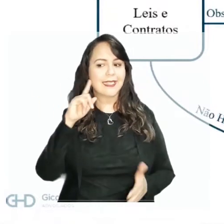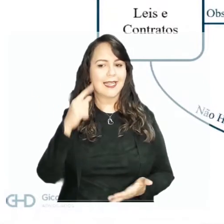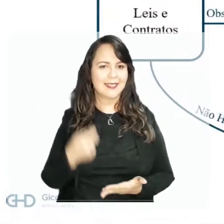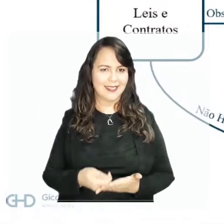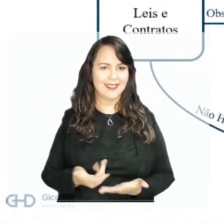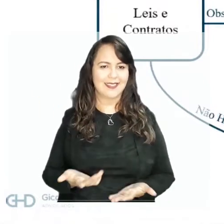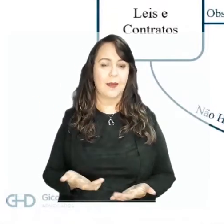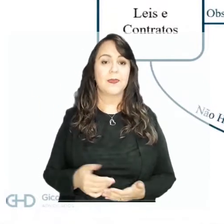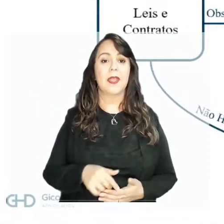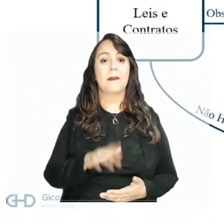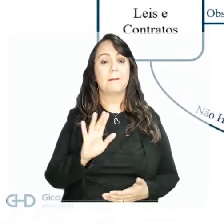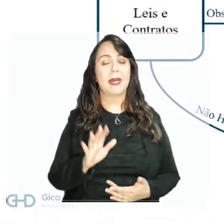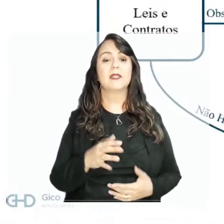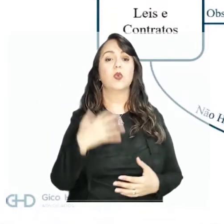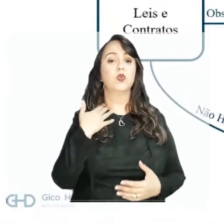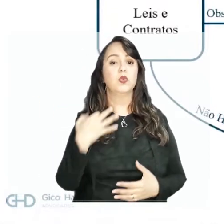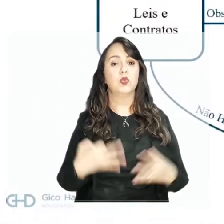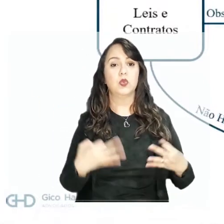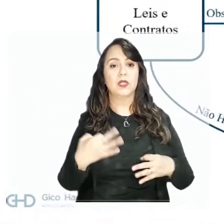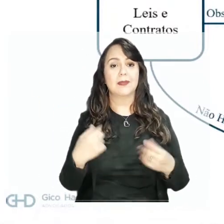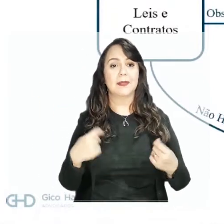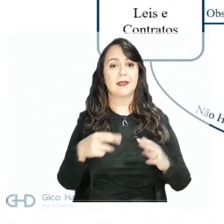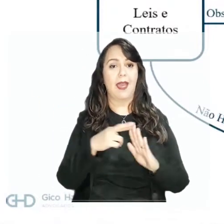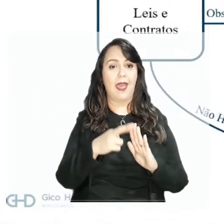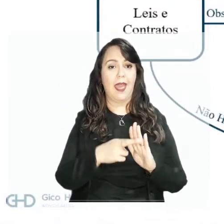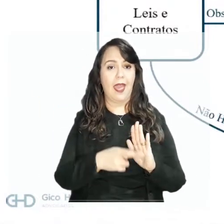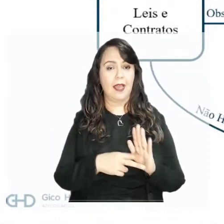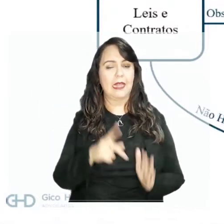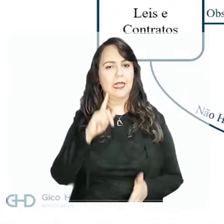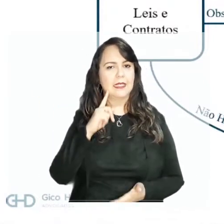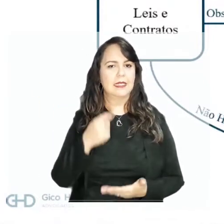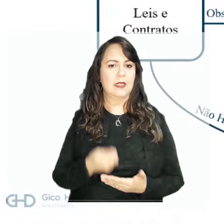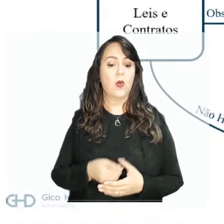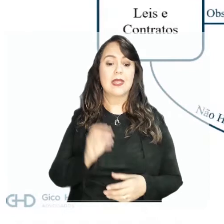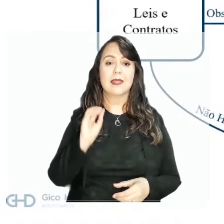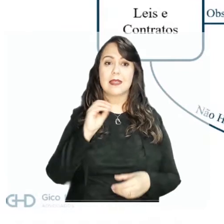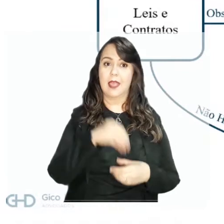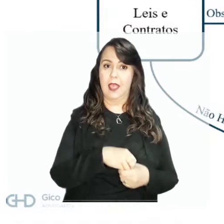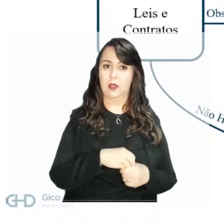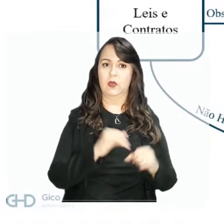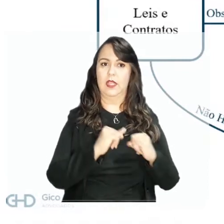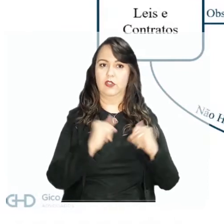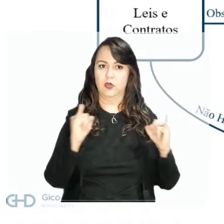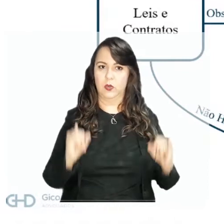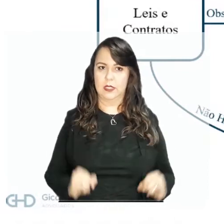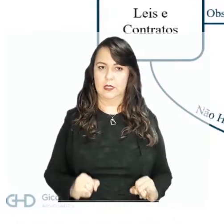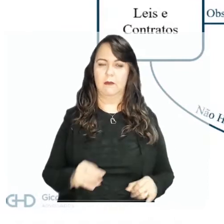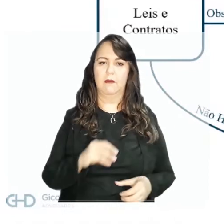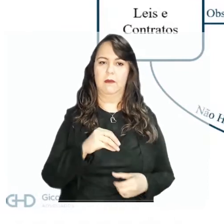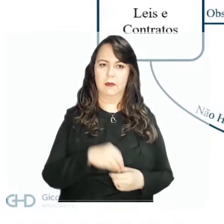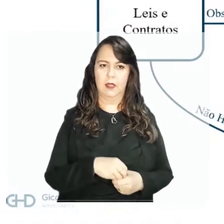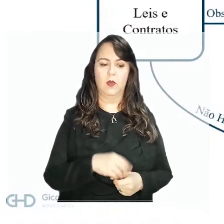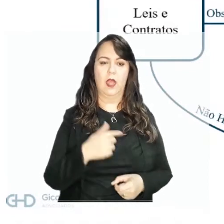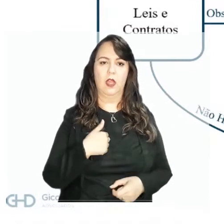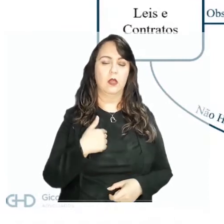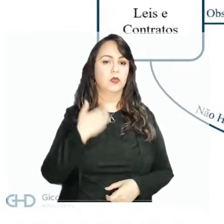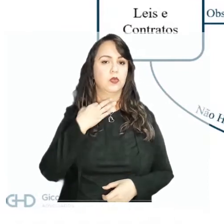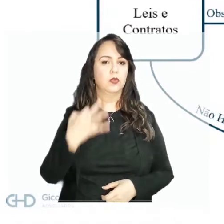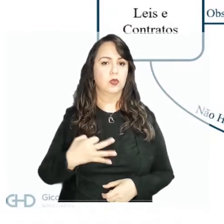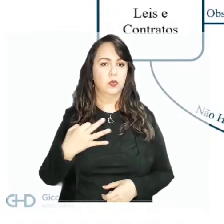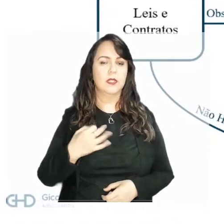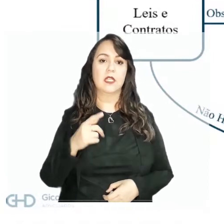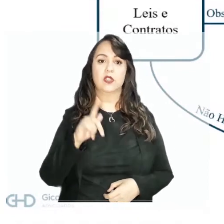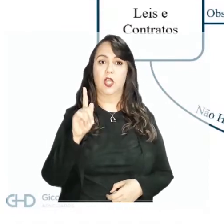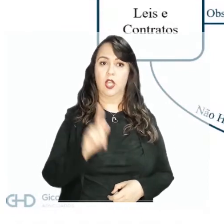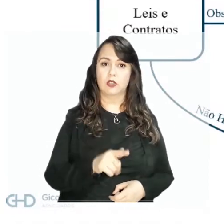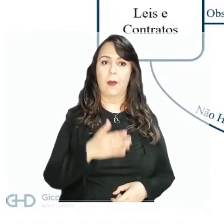vista endoprocessual, do juiz como gestor do seu processo, ele vai precisar saber o que os